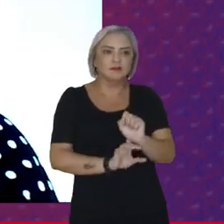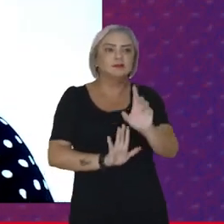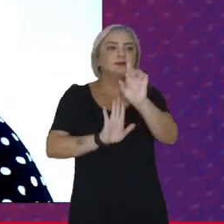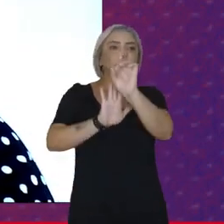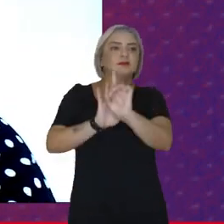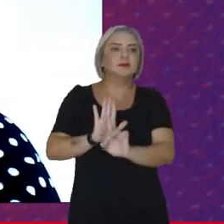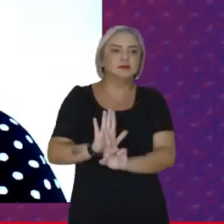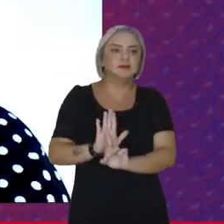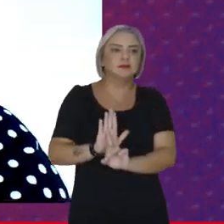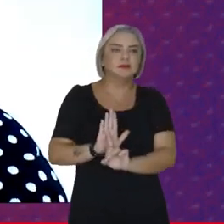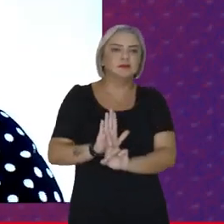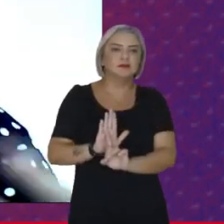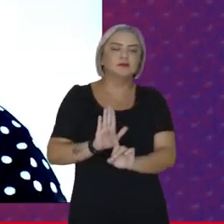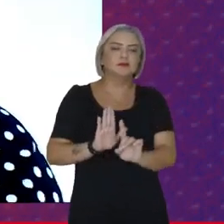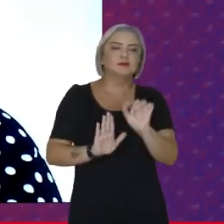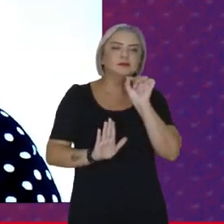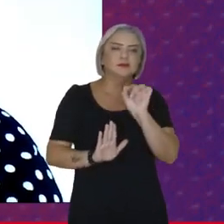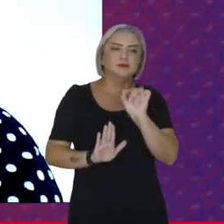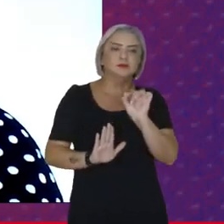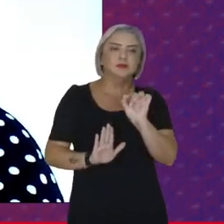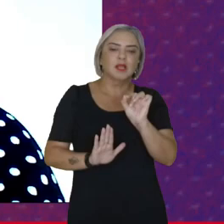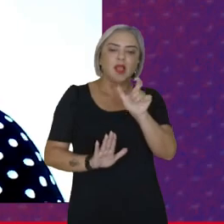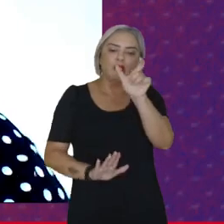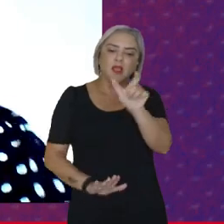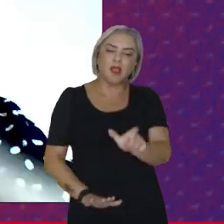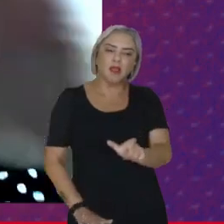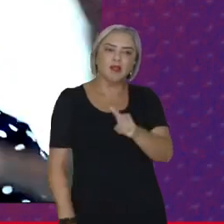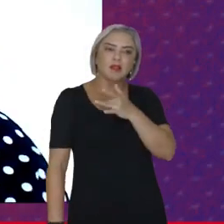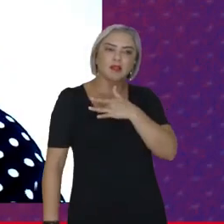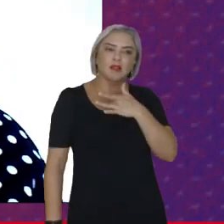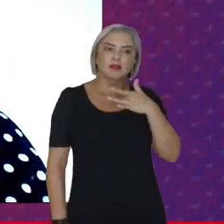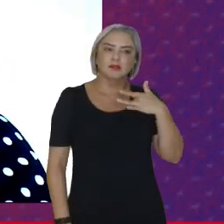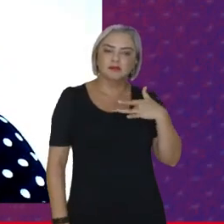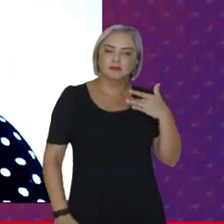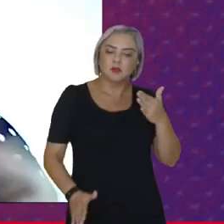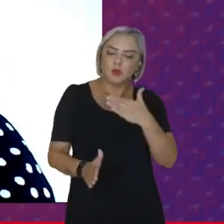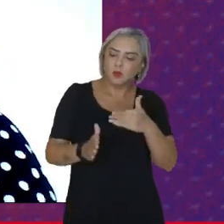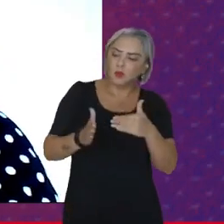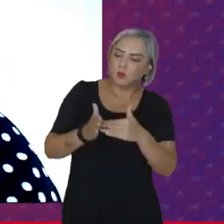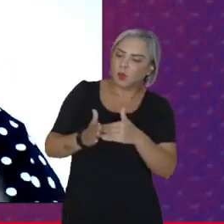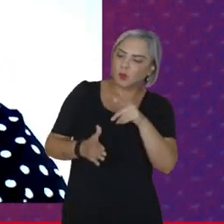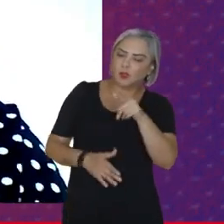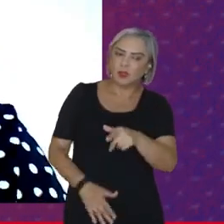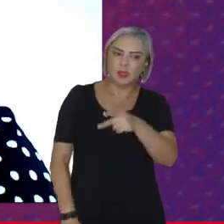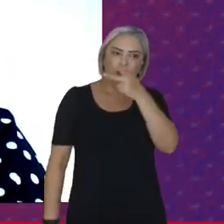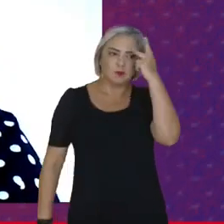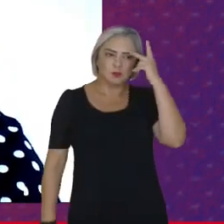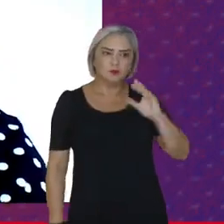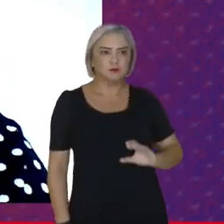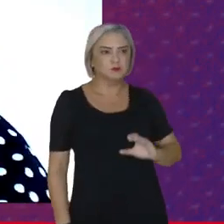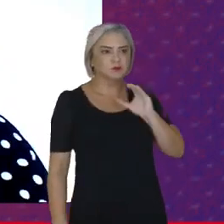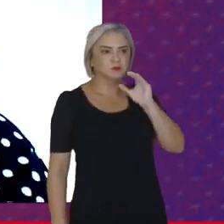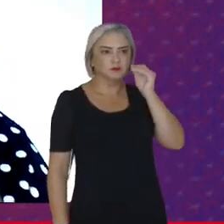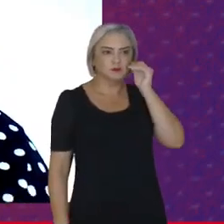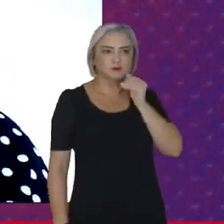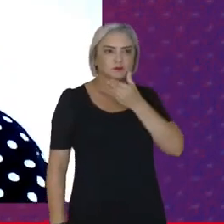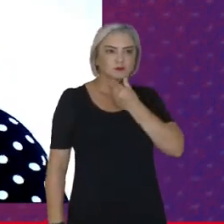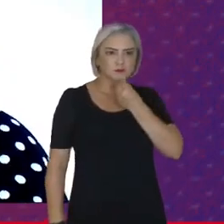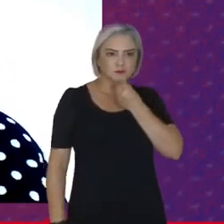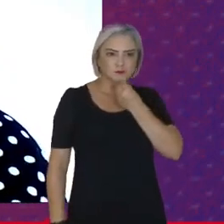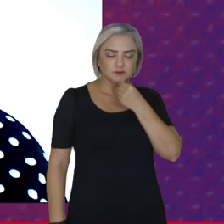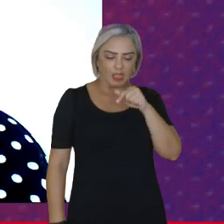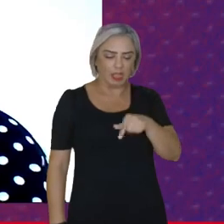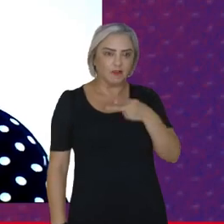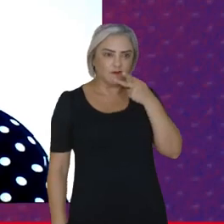determinam o estado de saúde no seu todo daquele cidadão ou daquela cidadã. No caso,